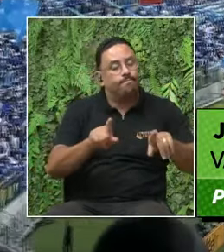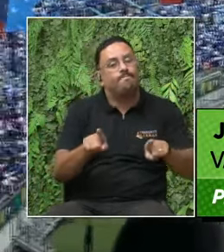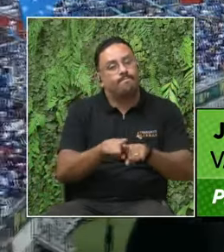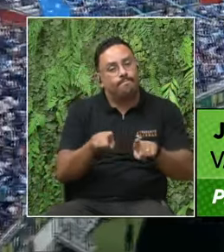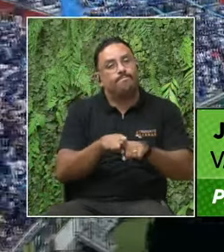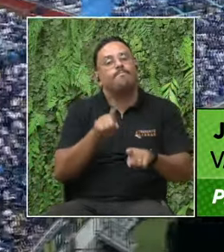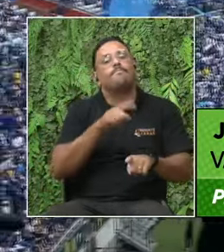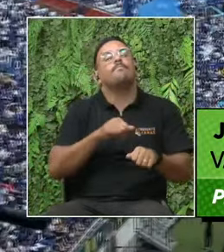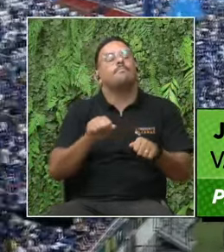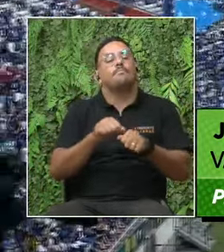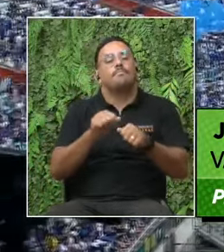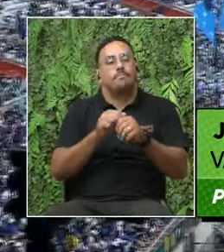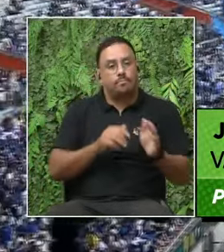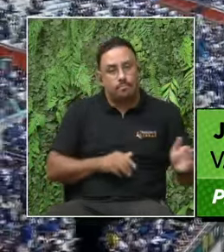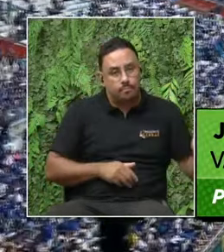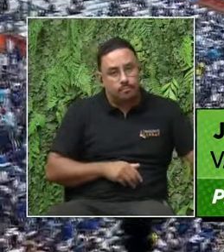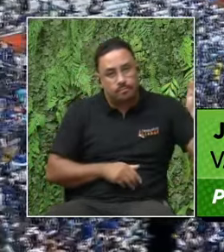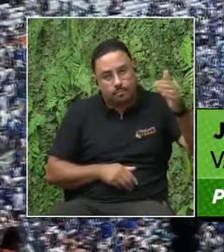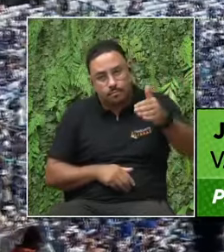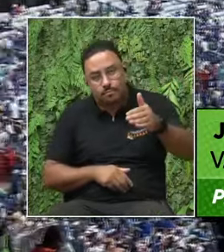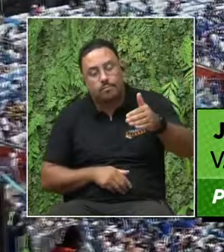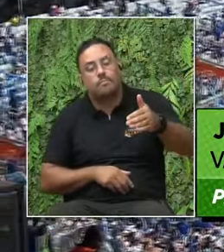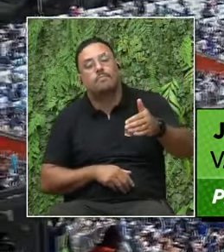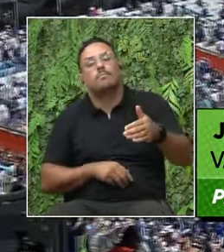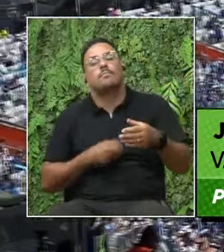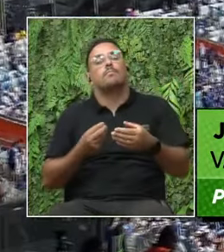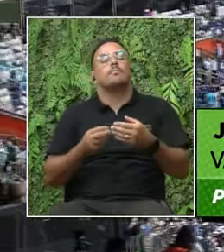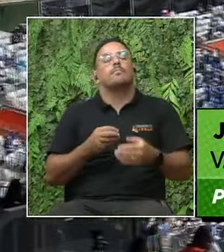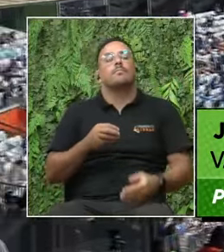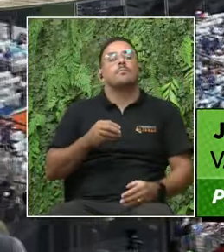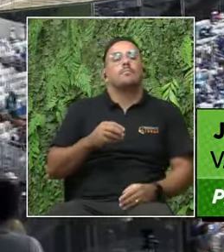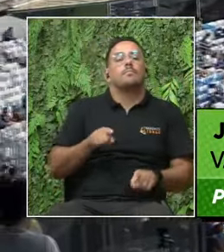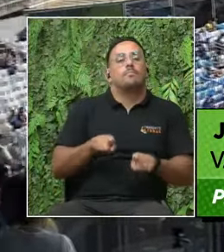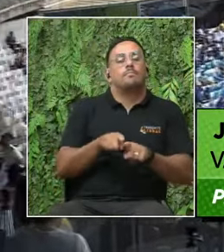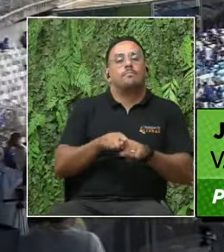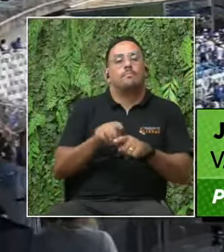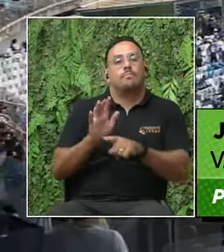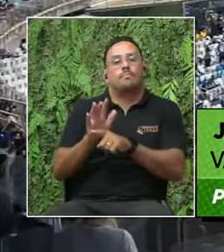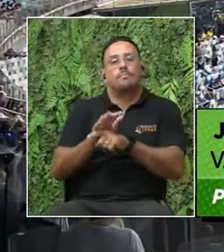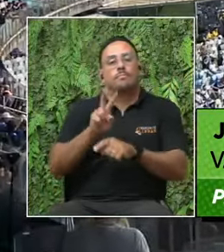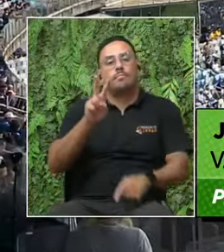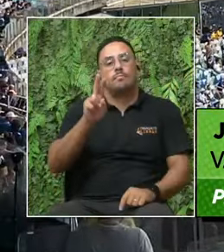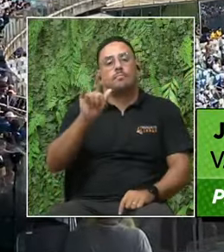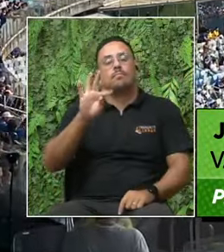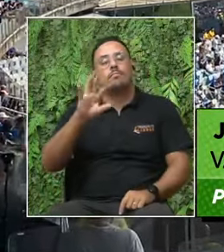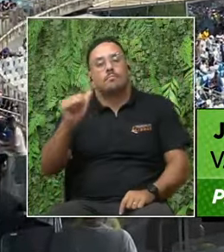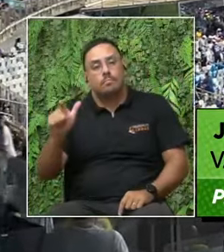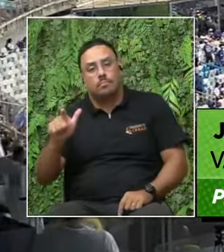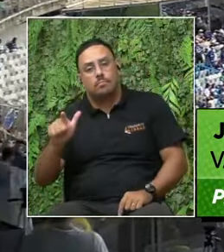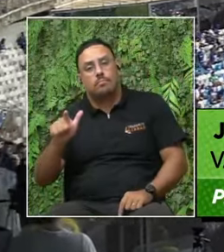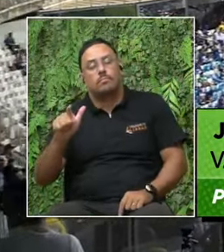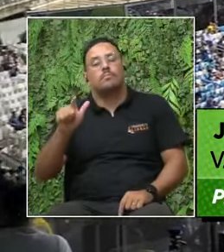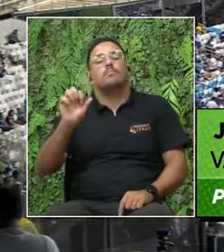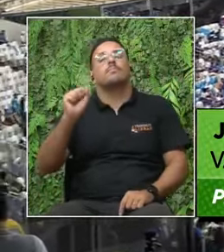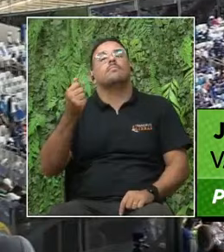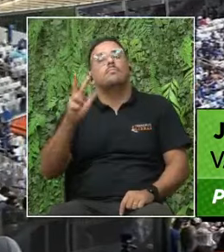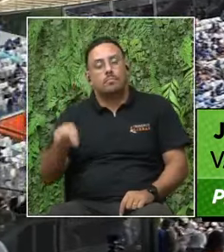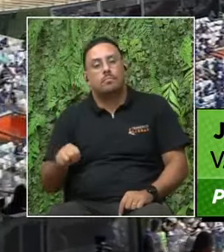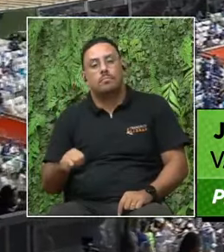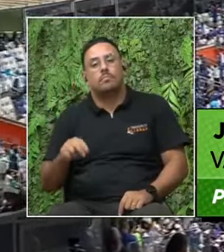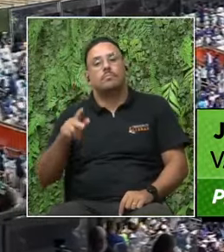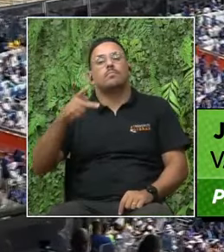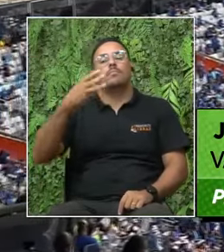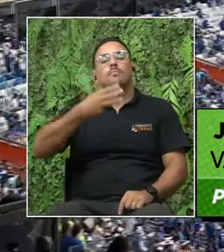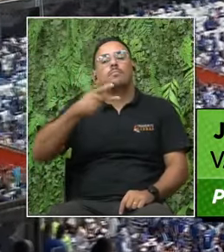fazendo as ultrapassagens se miciano também com Mateus Vital e Artur Gomes e o Cruzeiro tem o